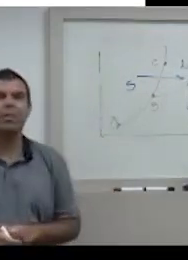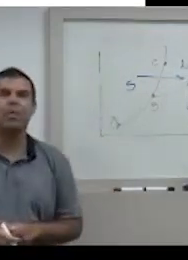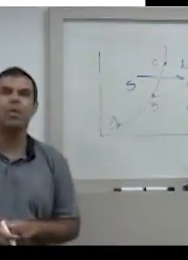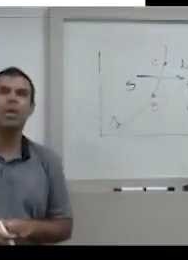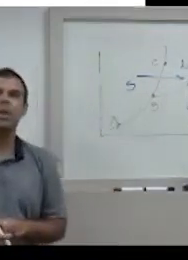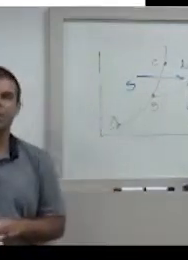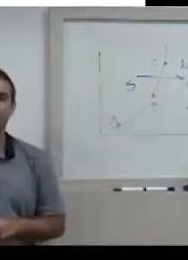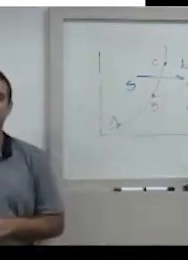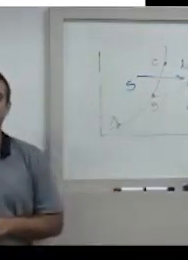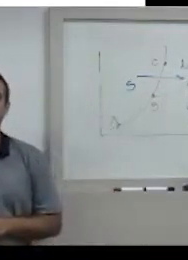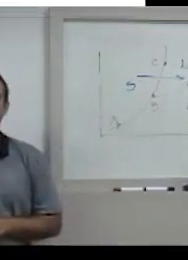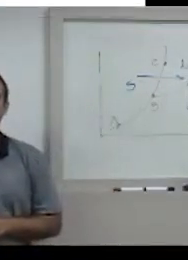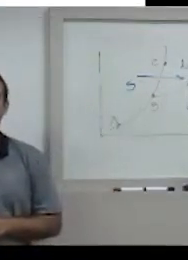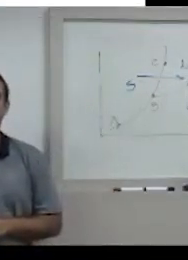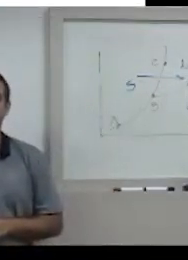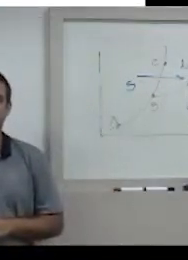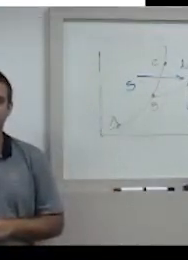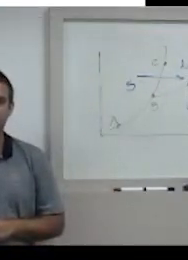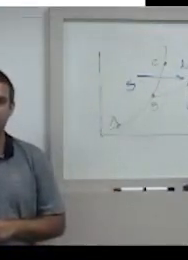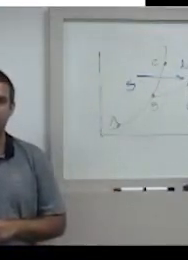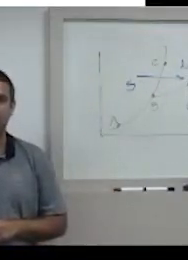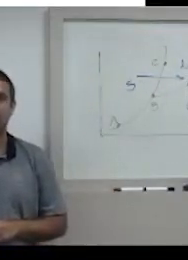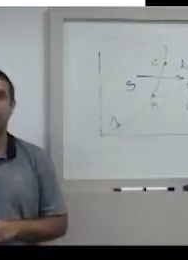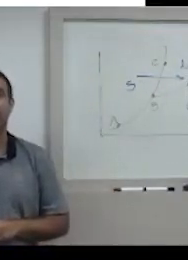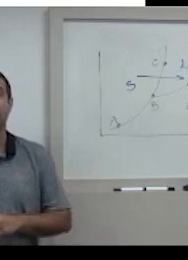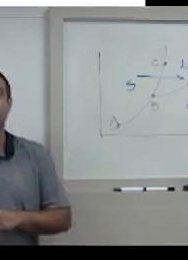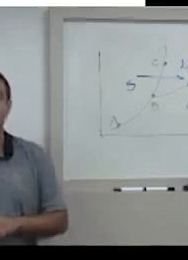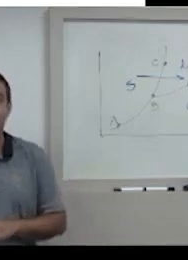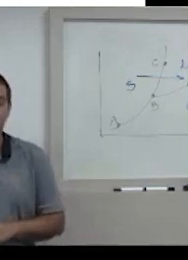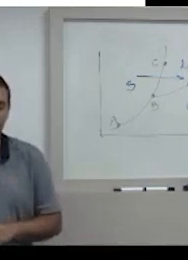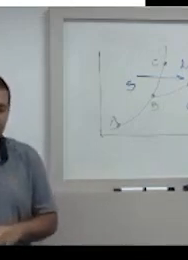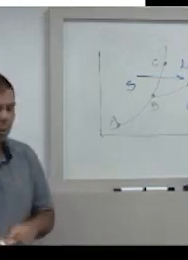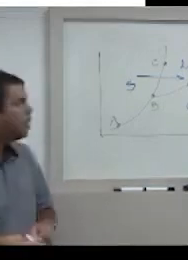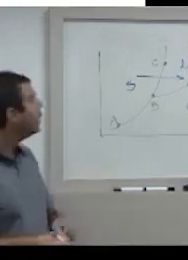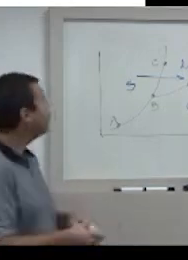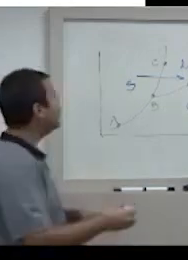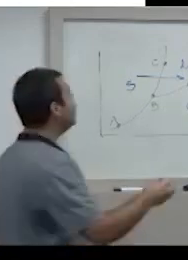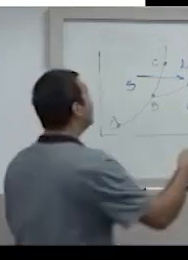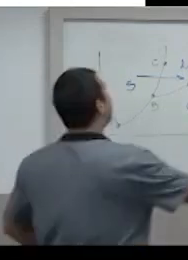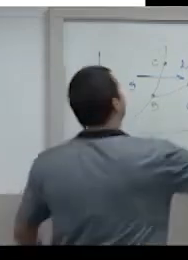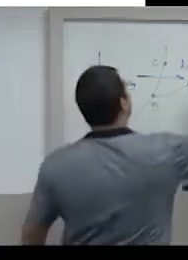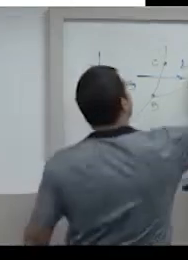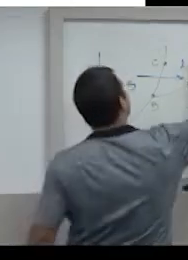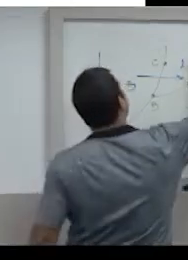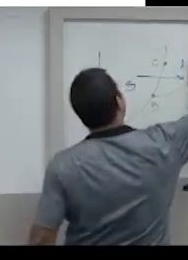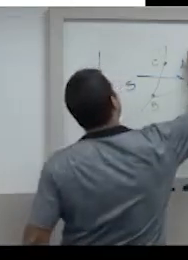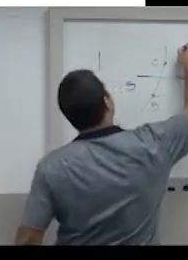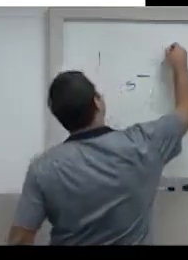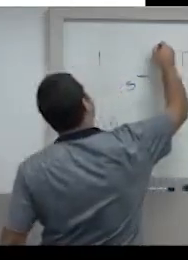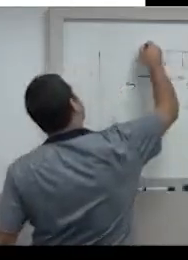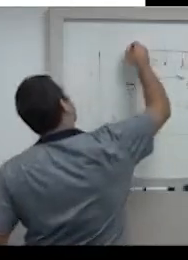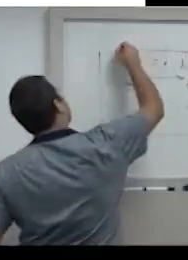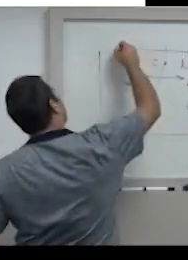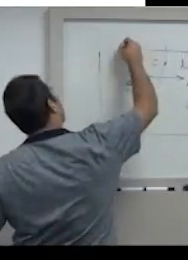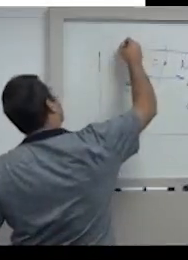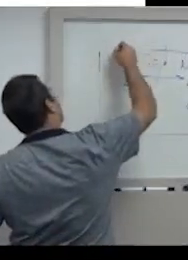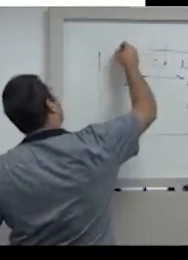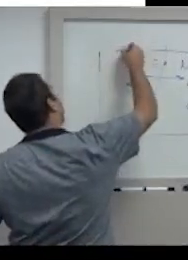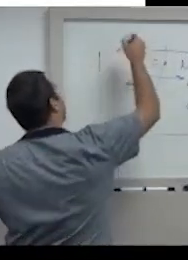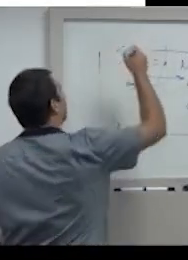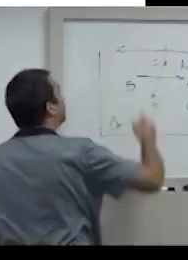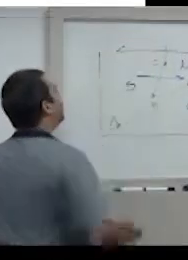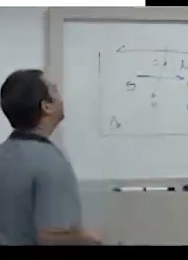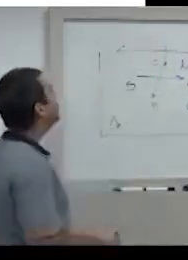ideia de estar descongelando. Se você está descongelando, então você vai estar trabalhando com a fusão. Se você vir nesse